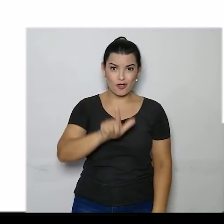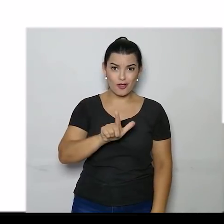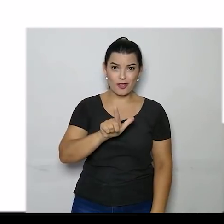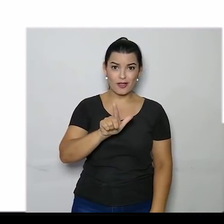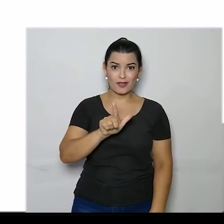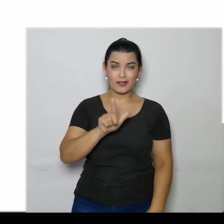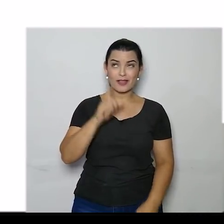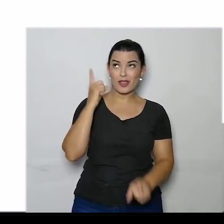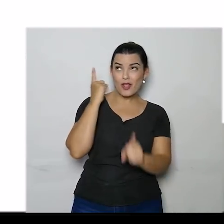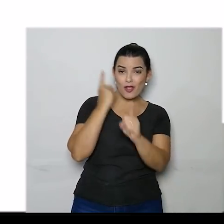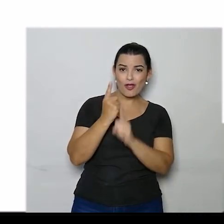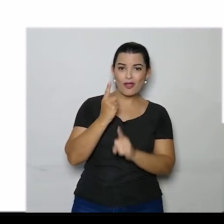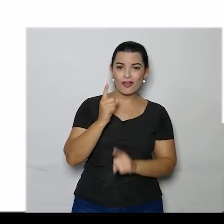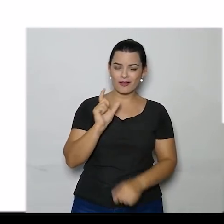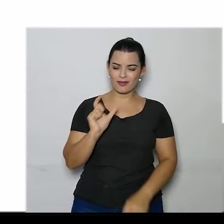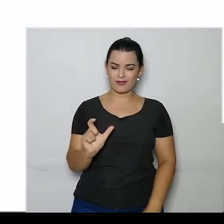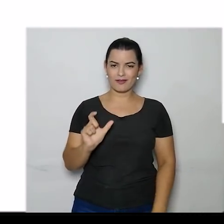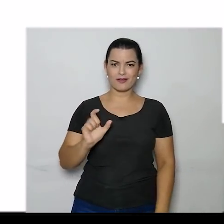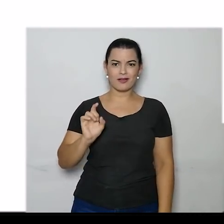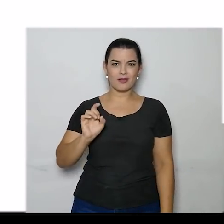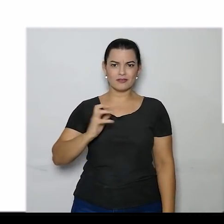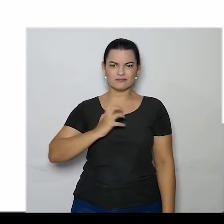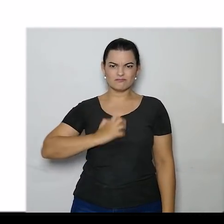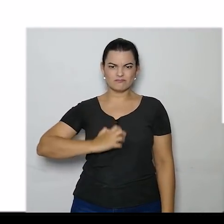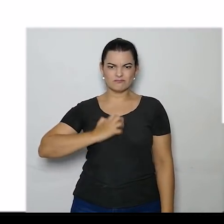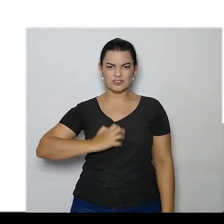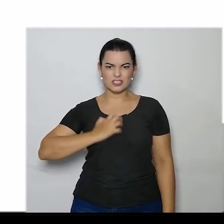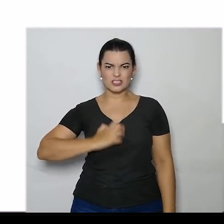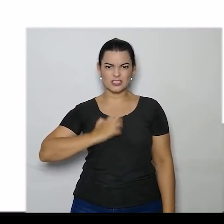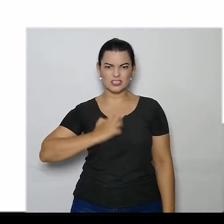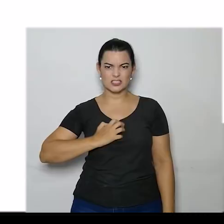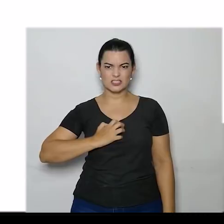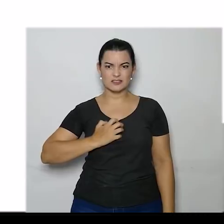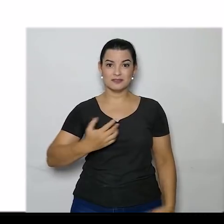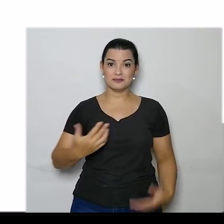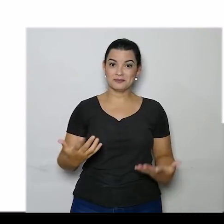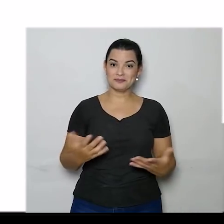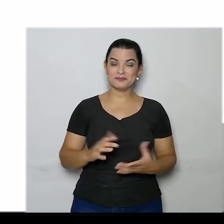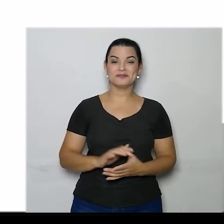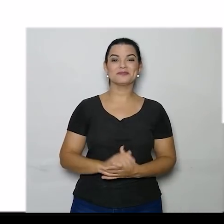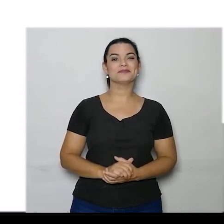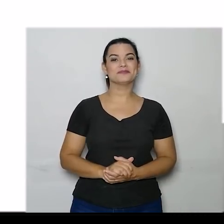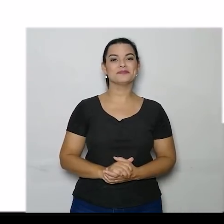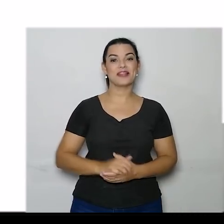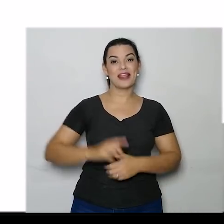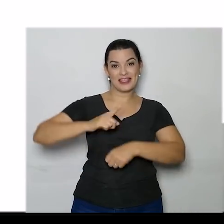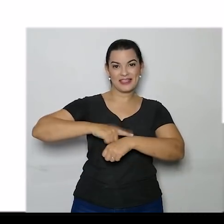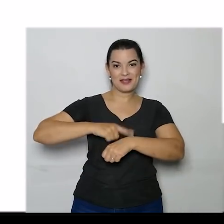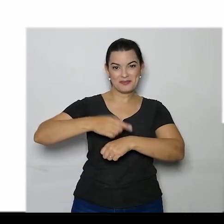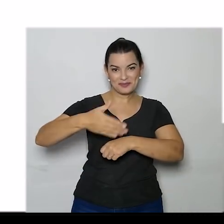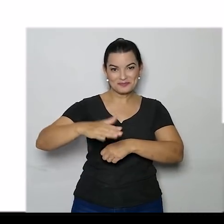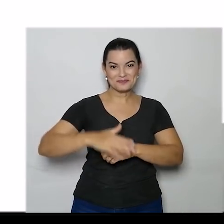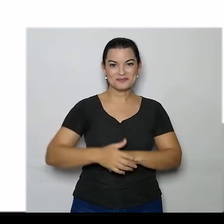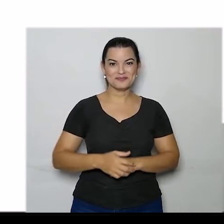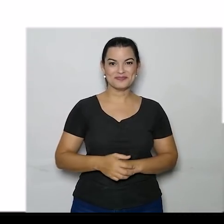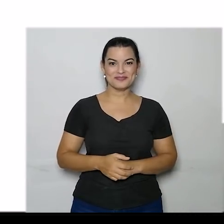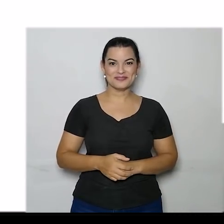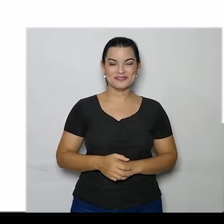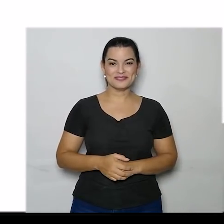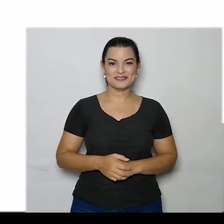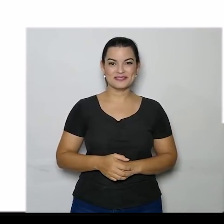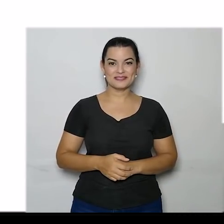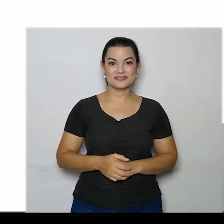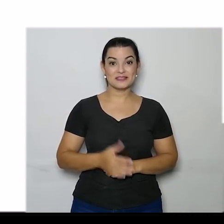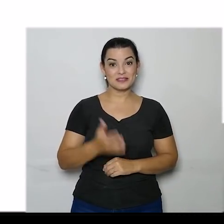encontrar a palavra raiva, criança? Vamos lá. Tempo para vocês. Põe o dedinho